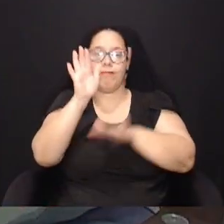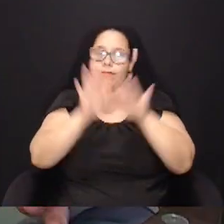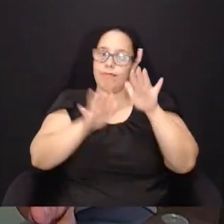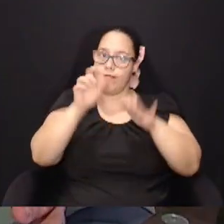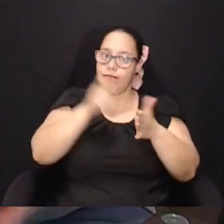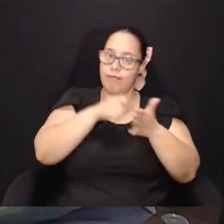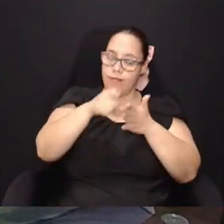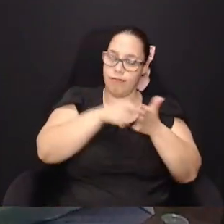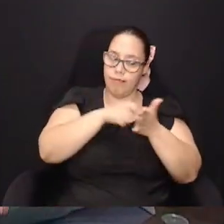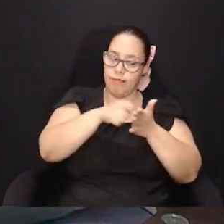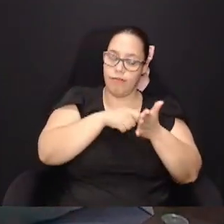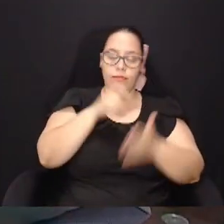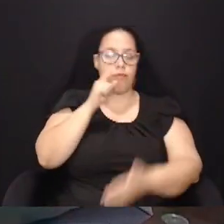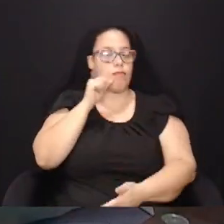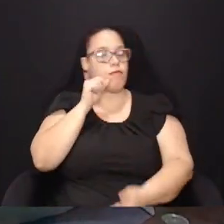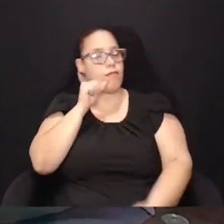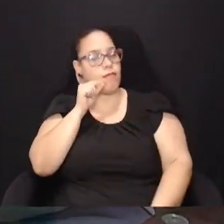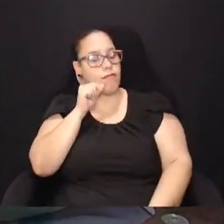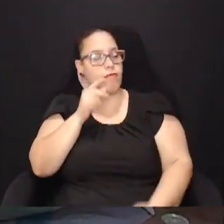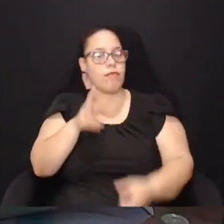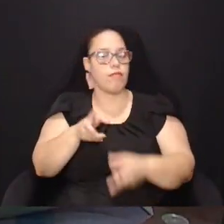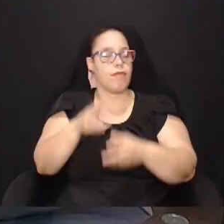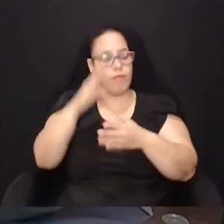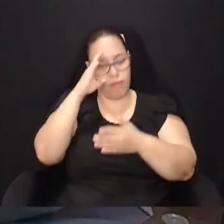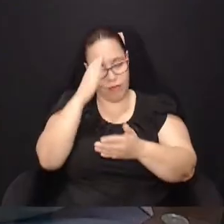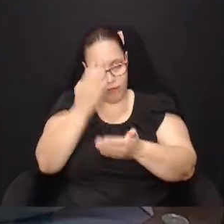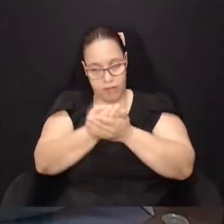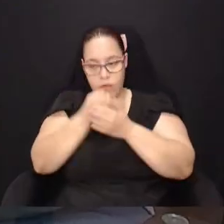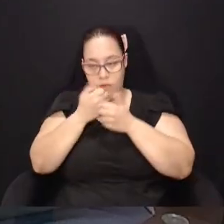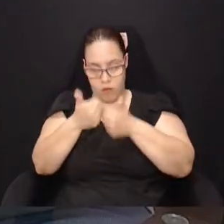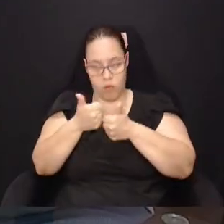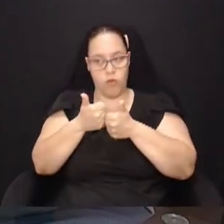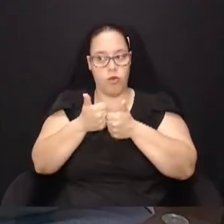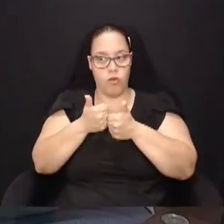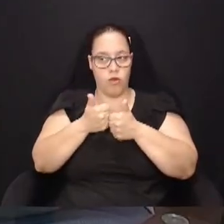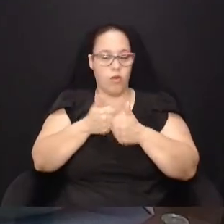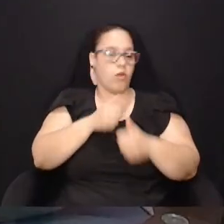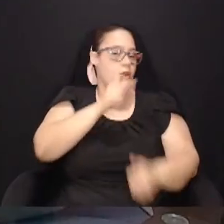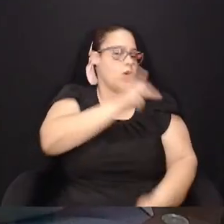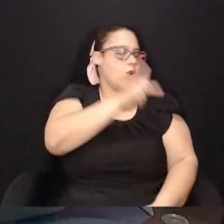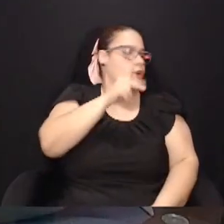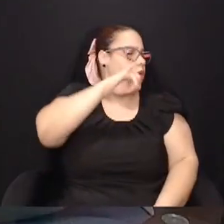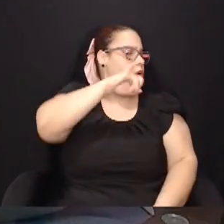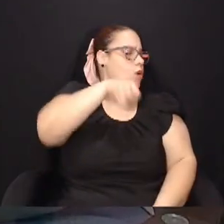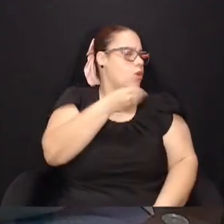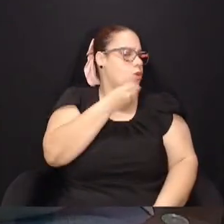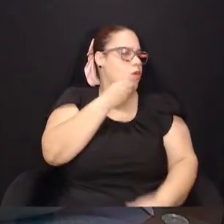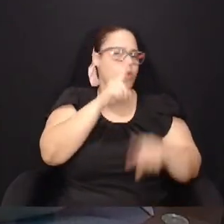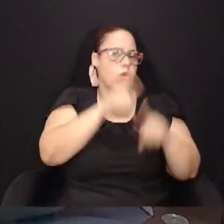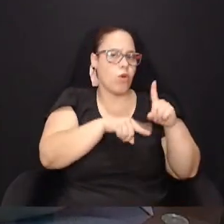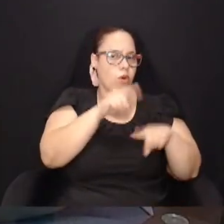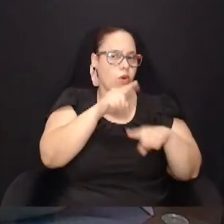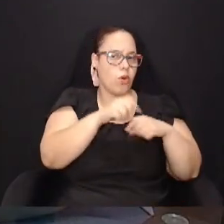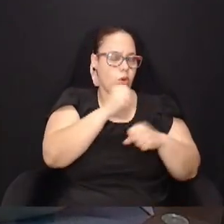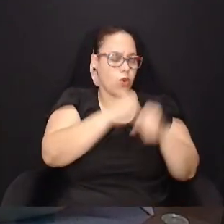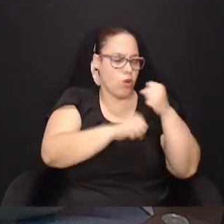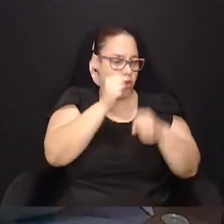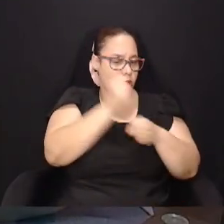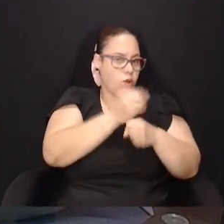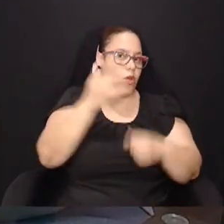lápis para ter certeza de que está fazendo um bom negócio. Professor, reaproveitar materiais do ano anterior, por exemplo,